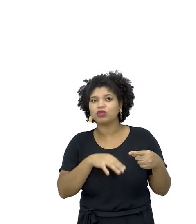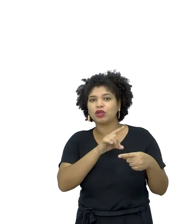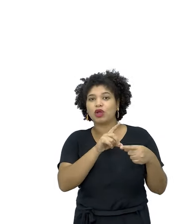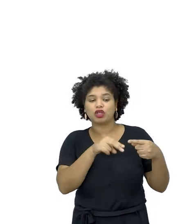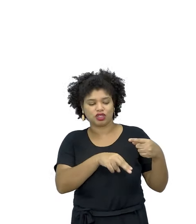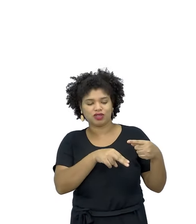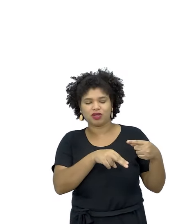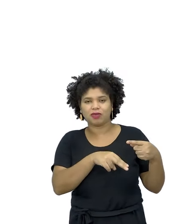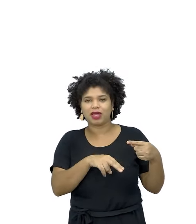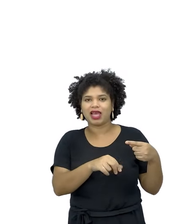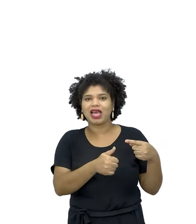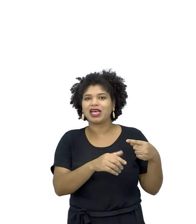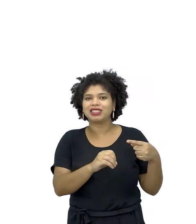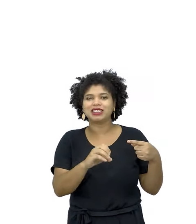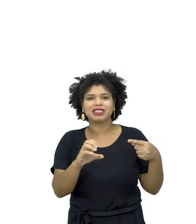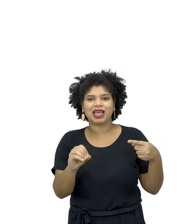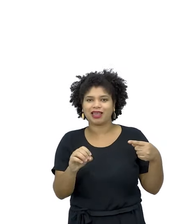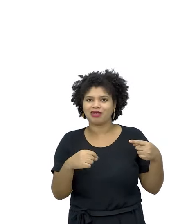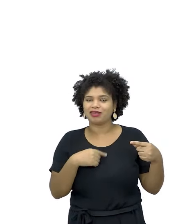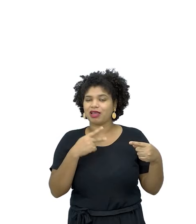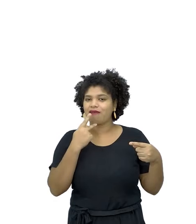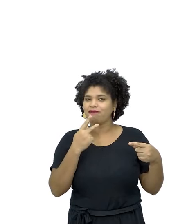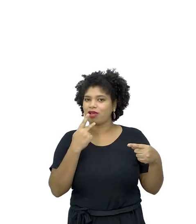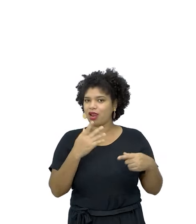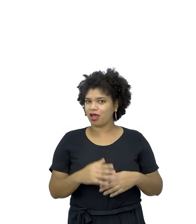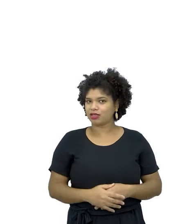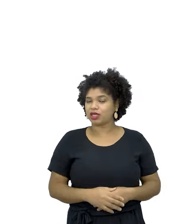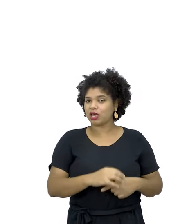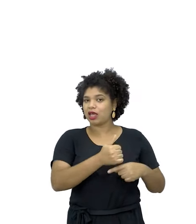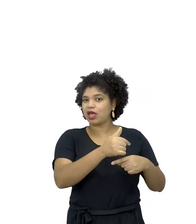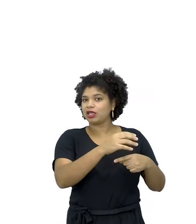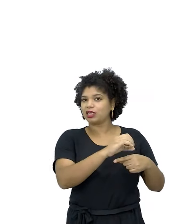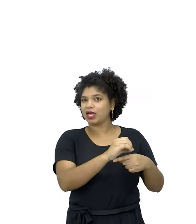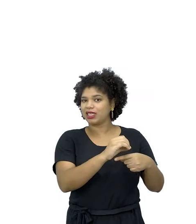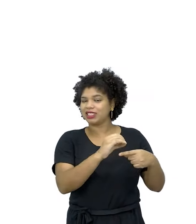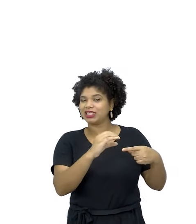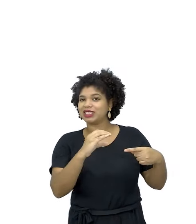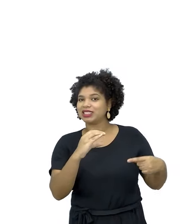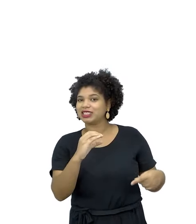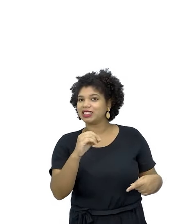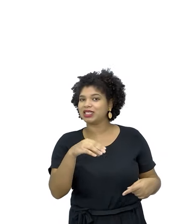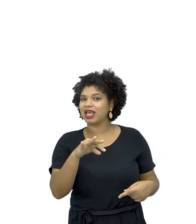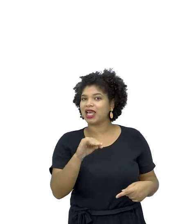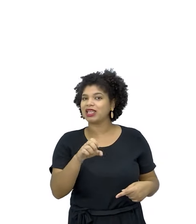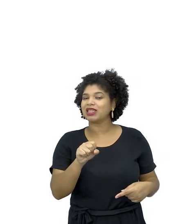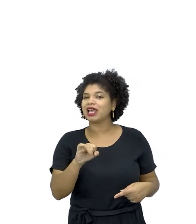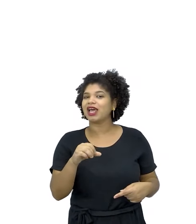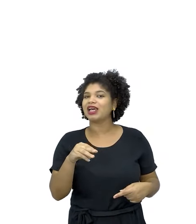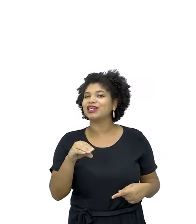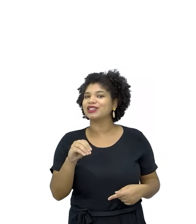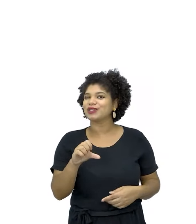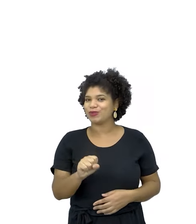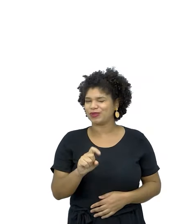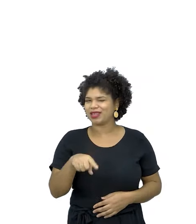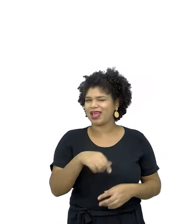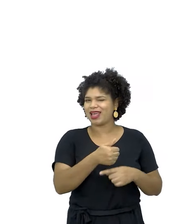minha fração é 100, olha que legal que fica. Eu leio lá 10 centésimos, 10 dividido por